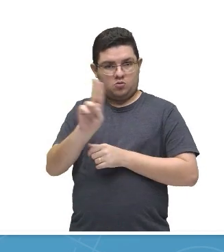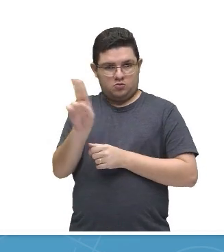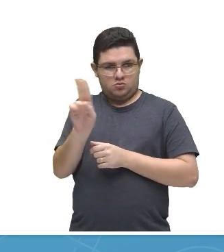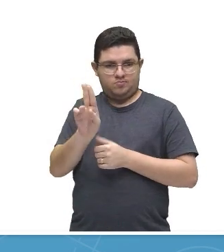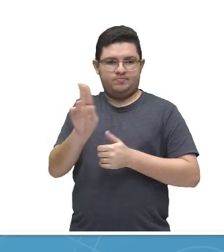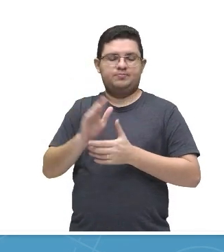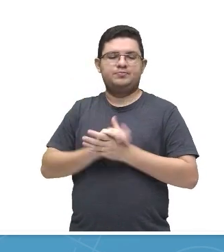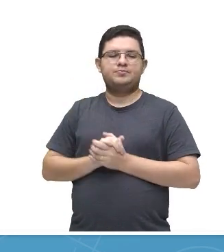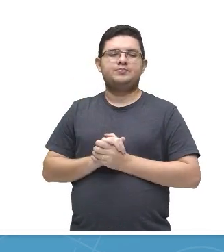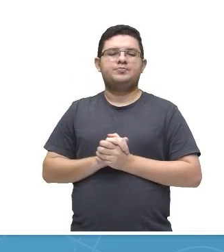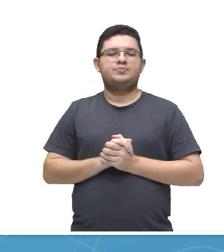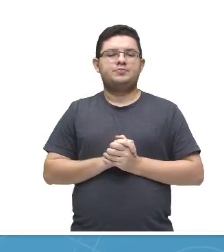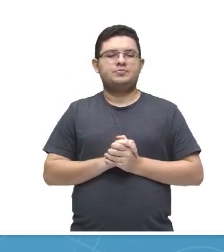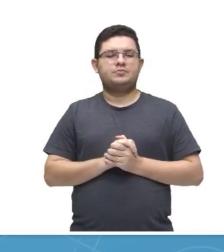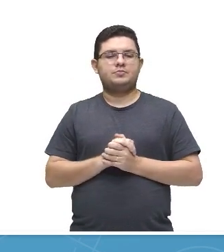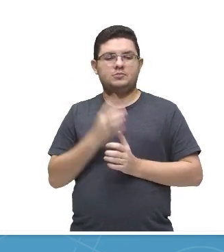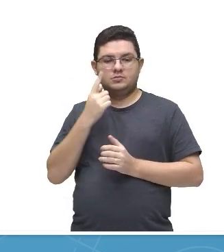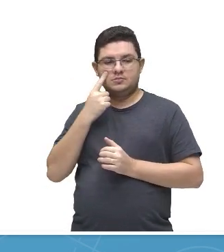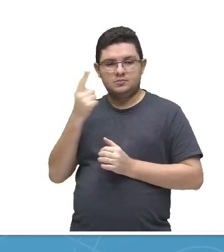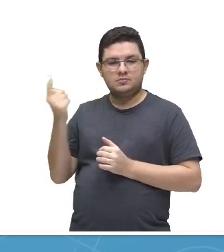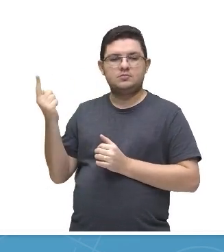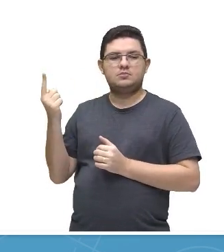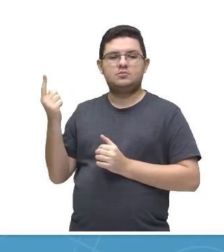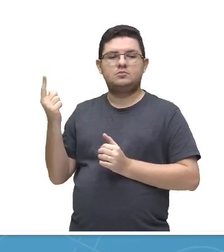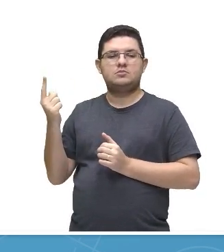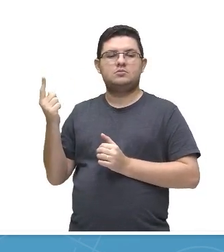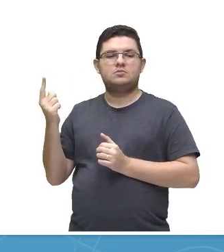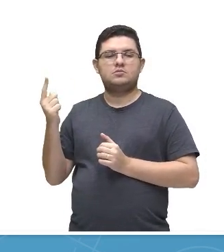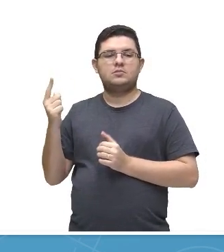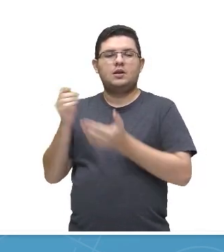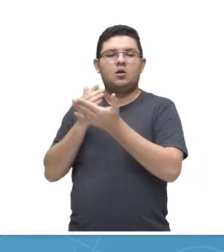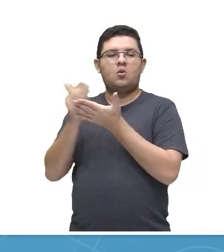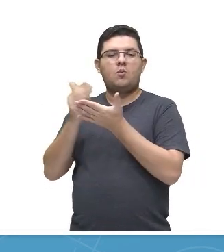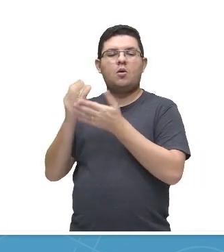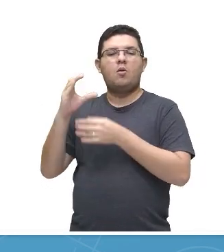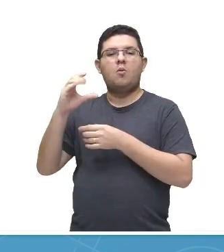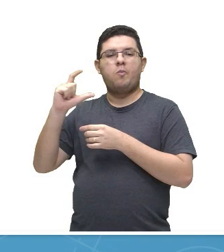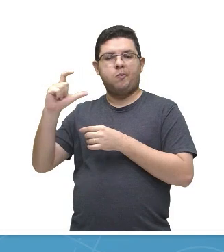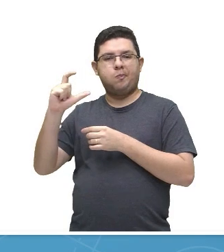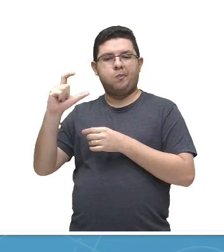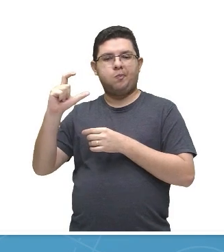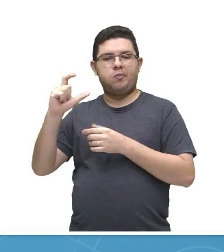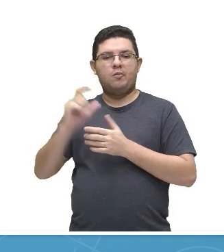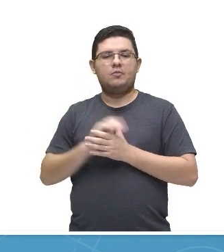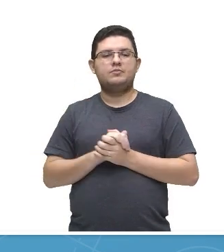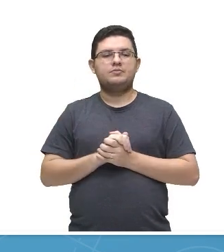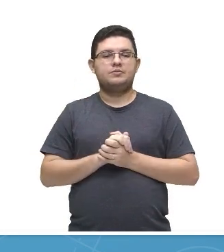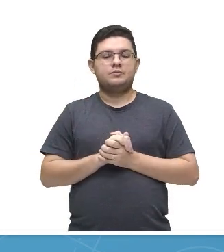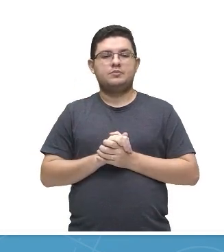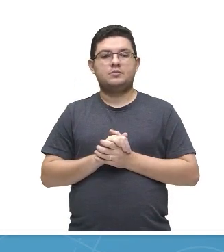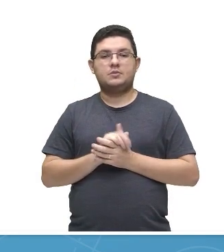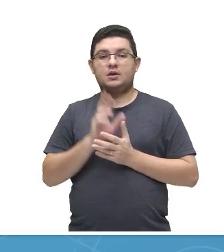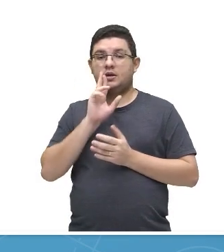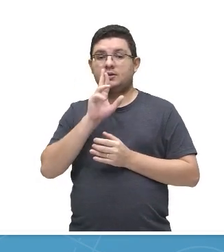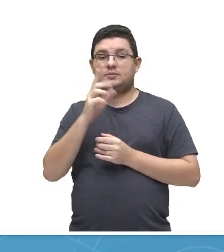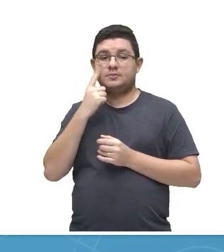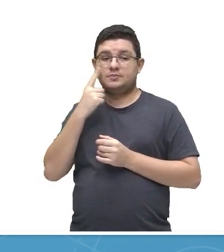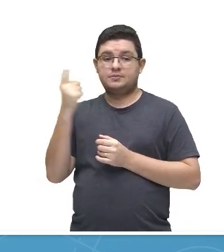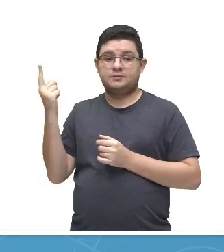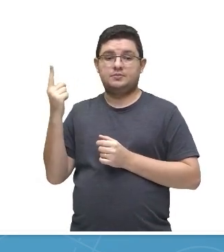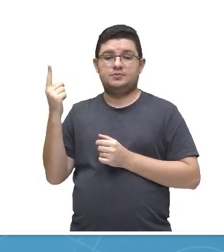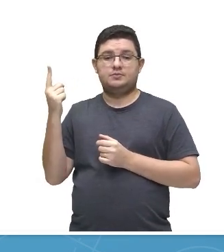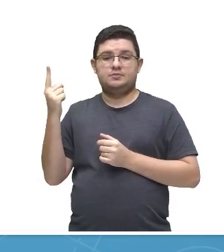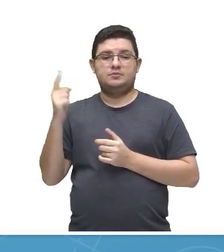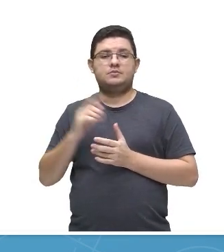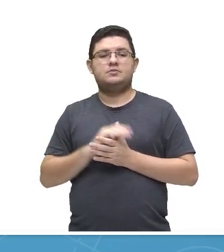é o substantivo próprio, está grafado com a letra maiúscula. Vamos colocar o gabarito rapidamente para